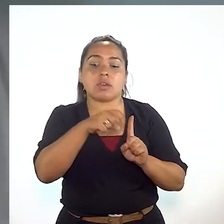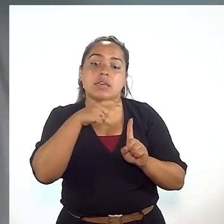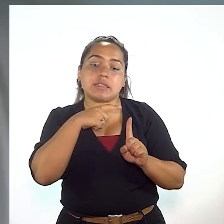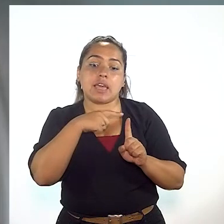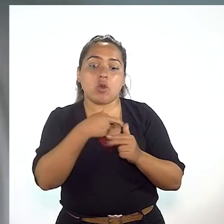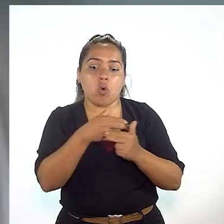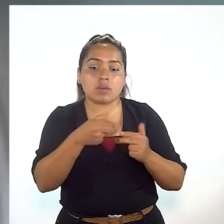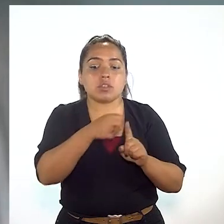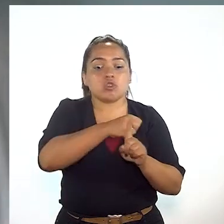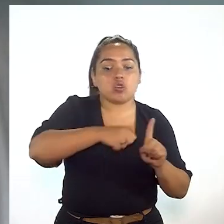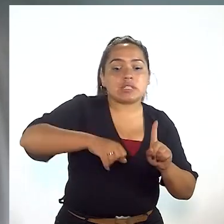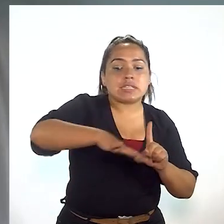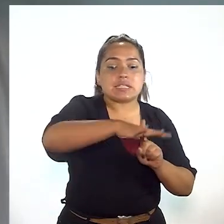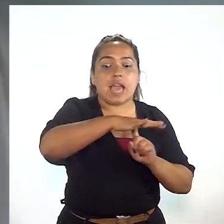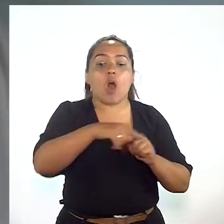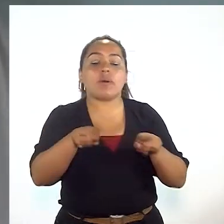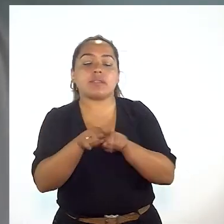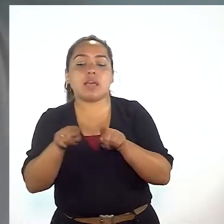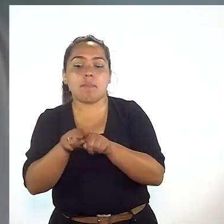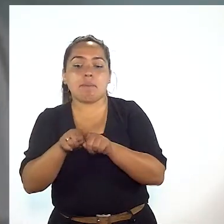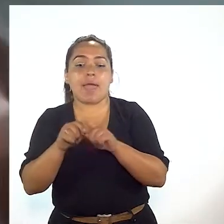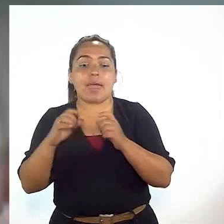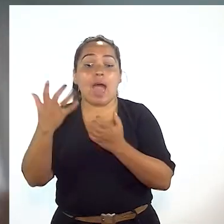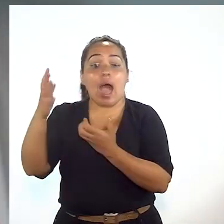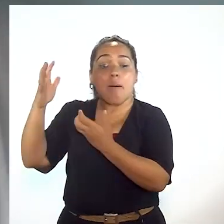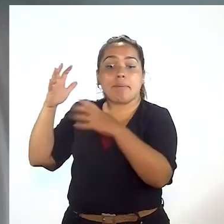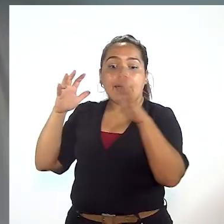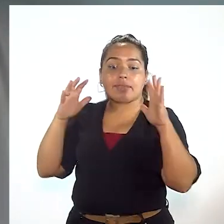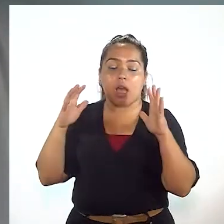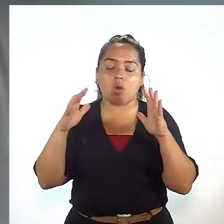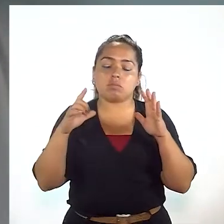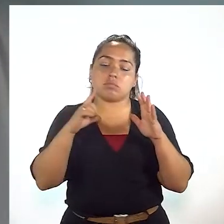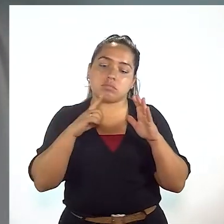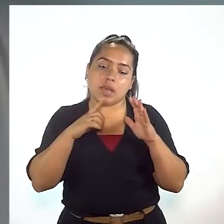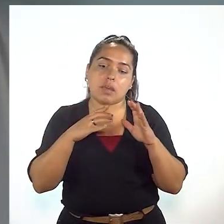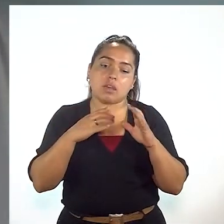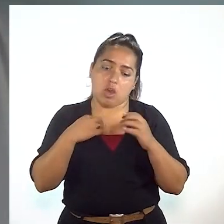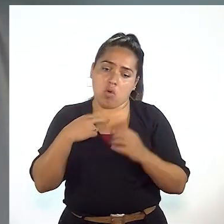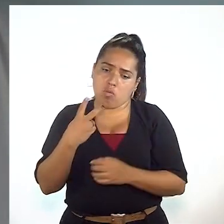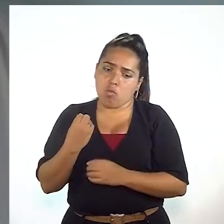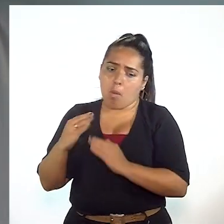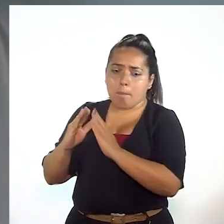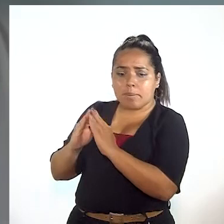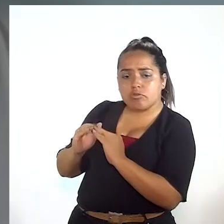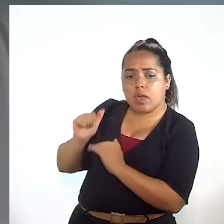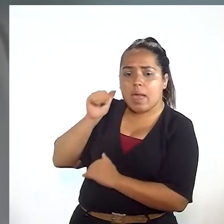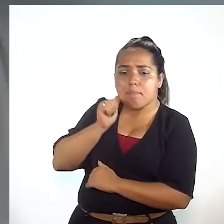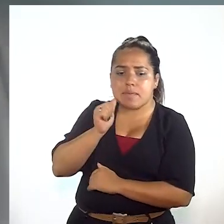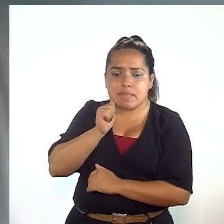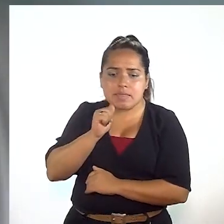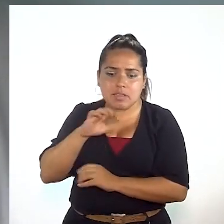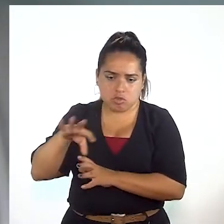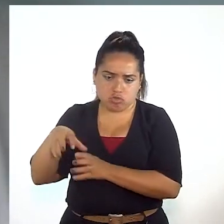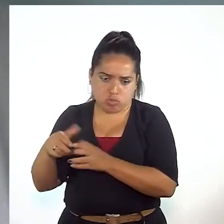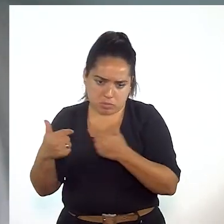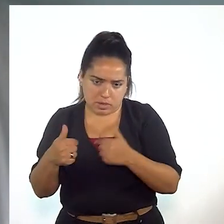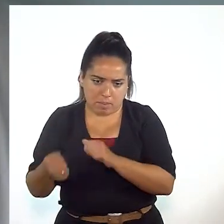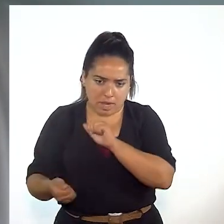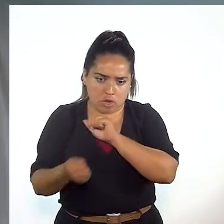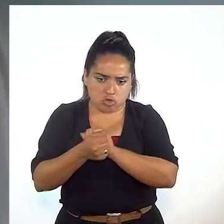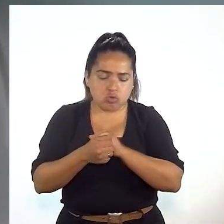correndo uma pesquisa, que também eu pedi para as meninas colocarem aí, tanto no Facebook quanto no